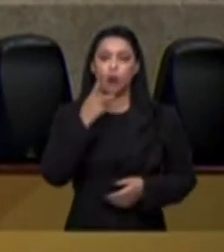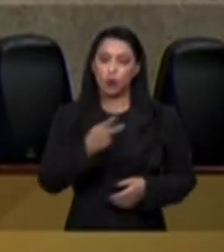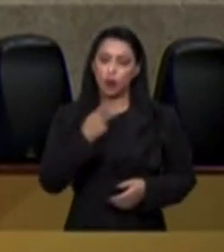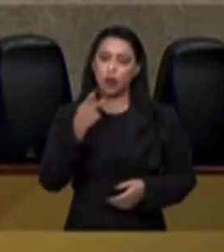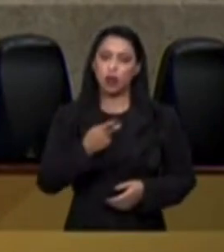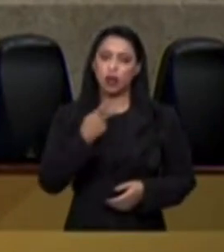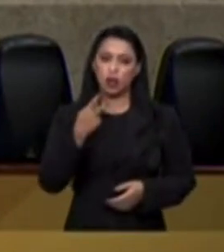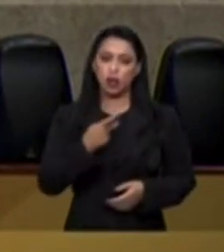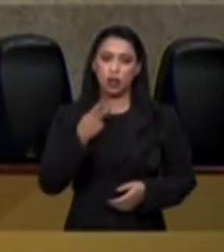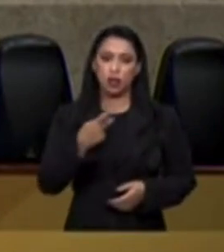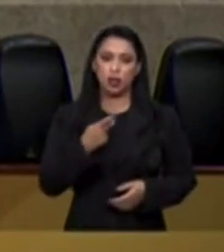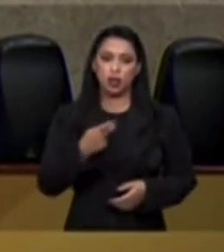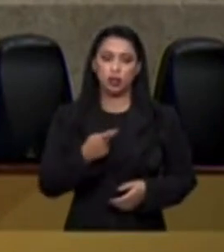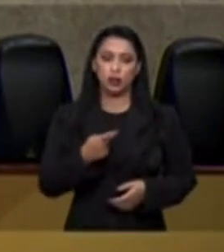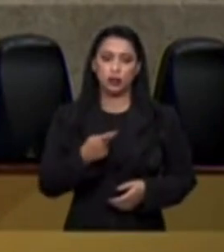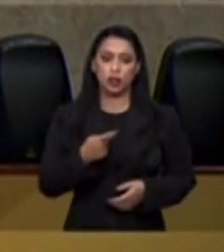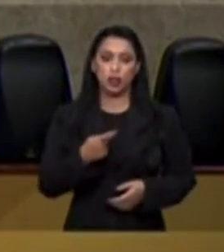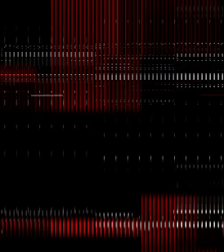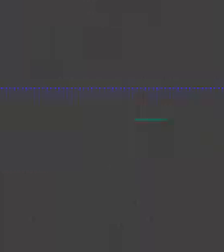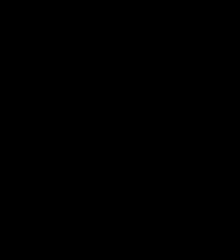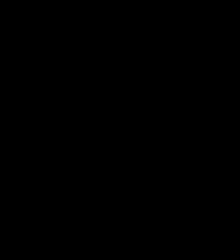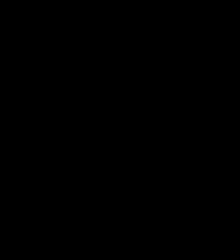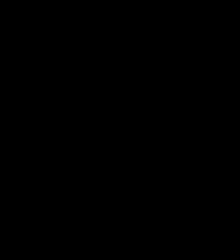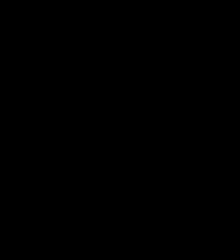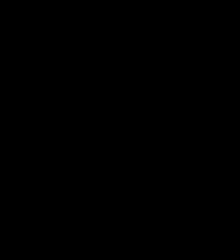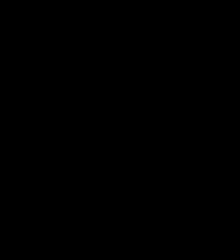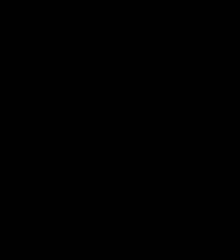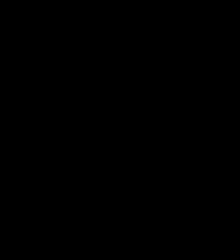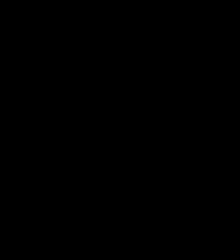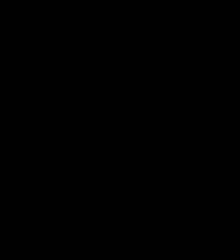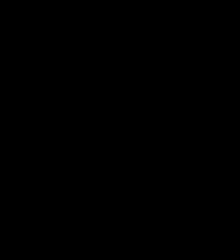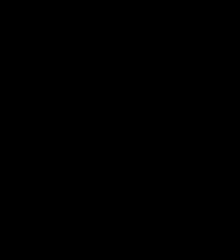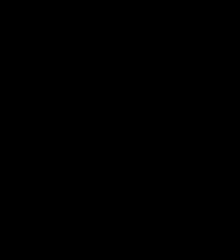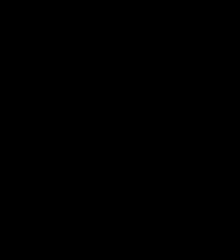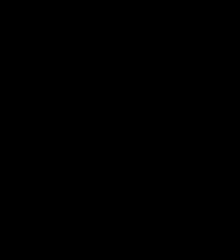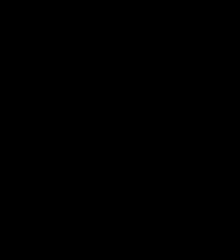graciosa da lição de Jesus. Qual?